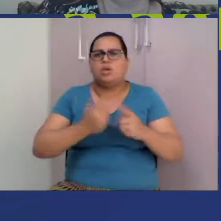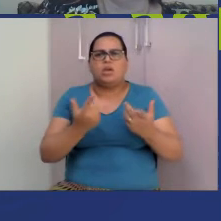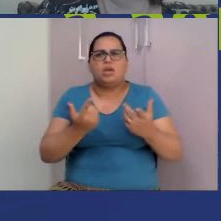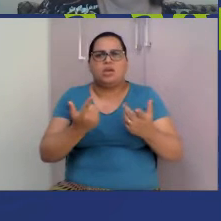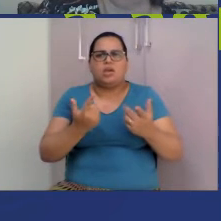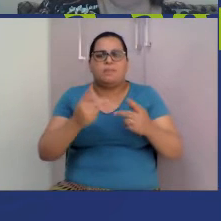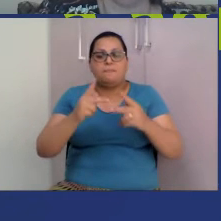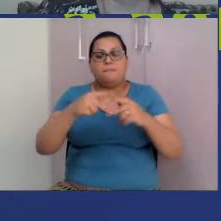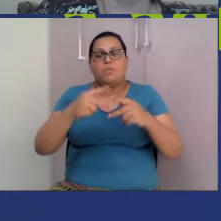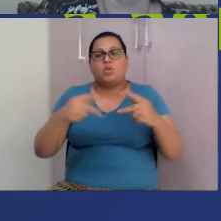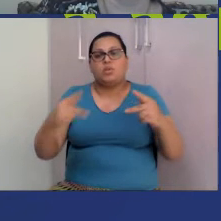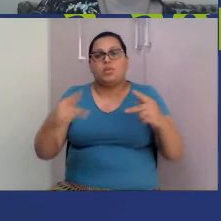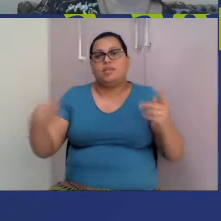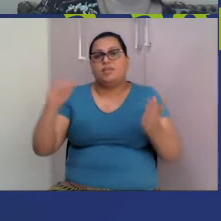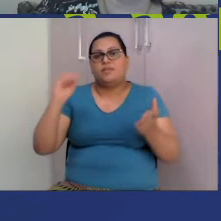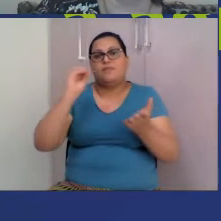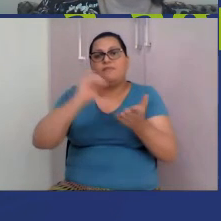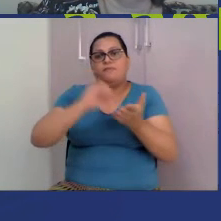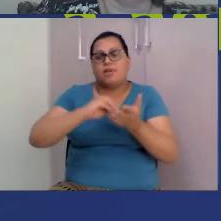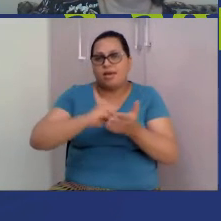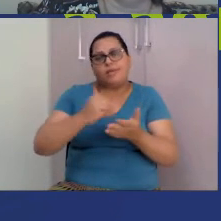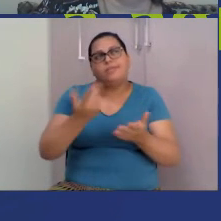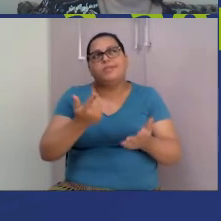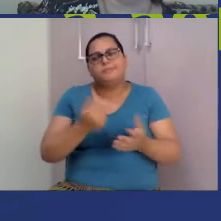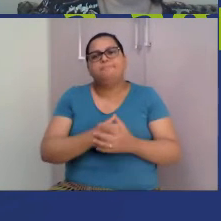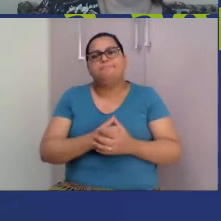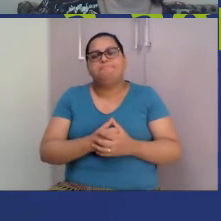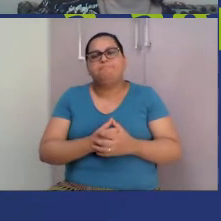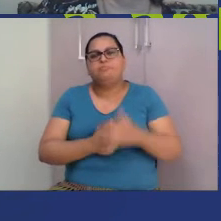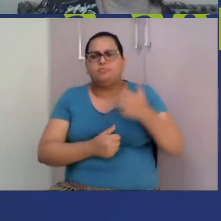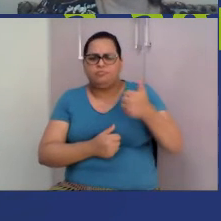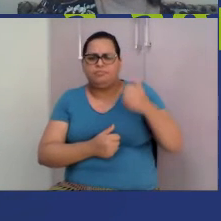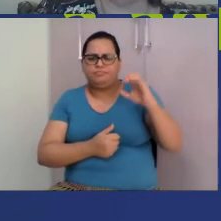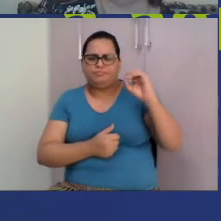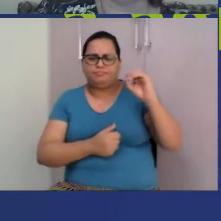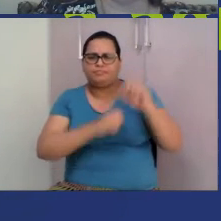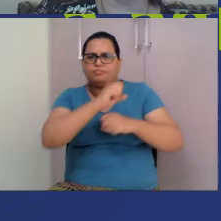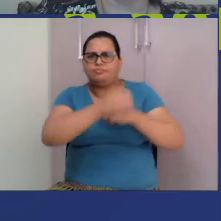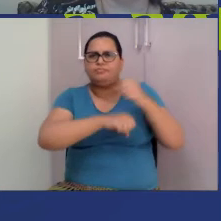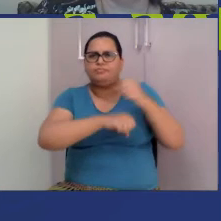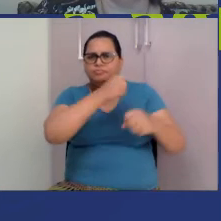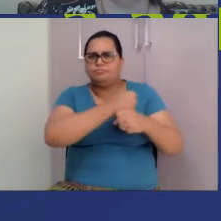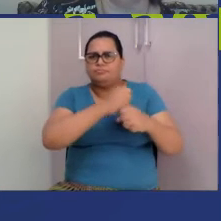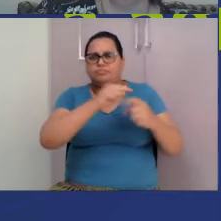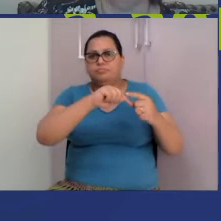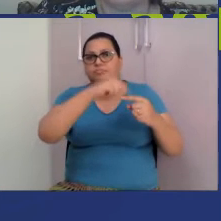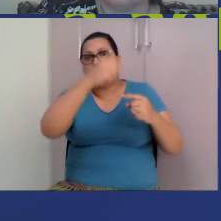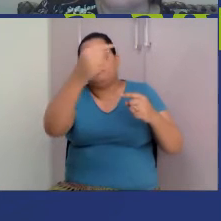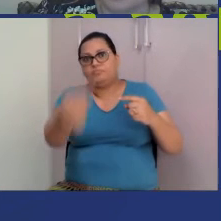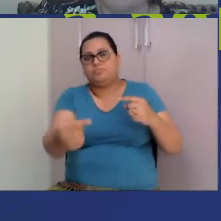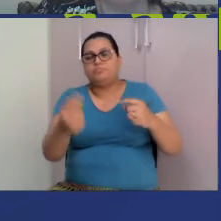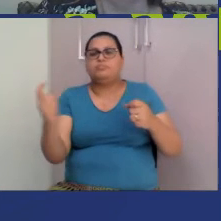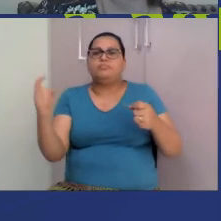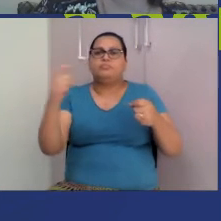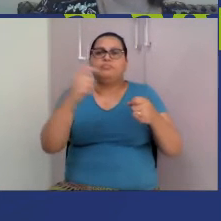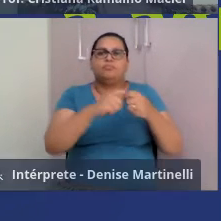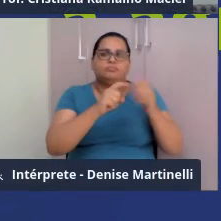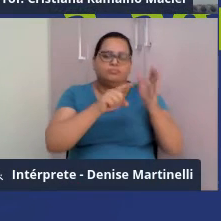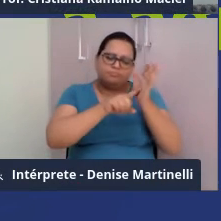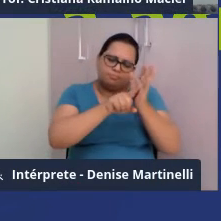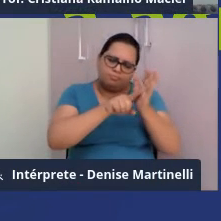errado. Beleza. 10 anos depois, eu pude voltar lá e fazer o genoma funcional da